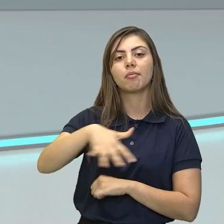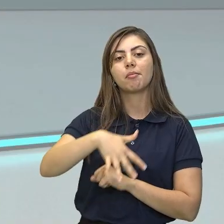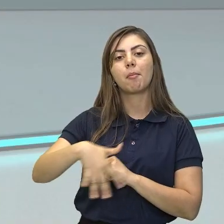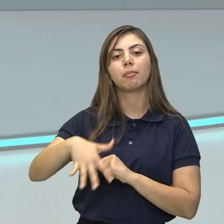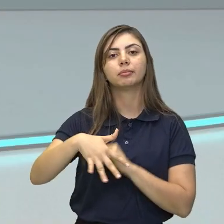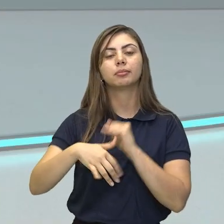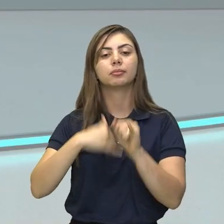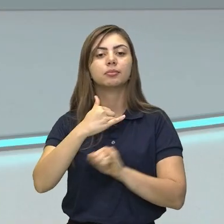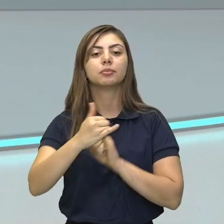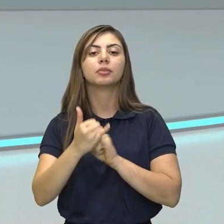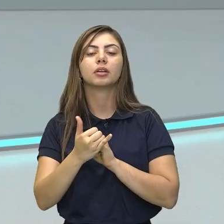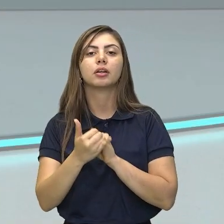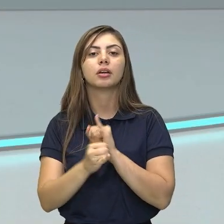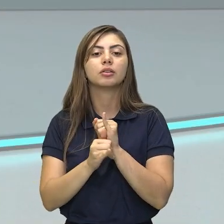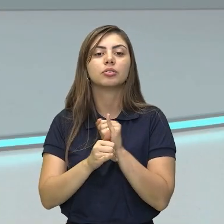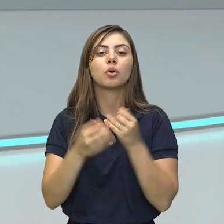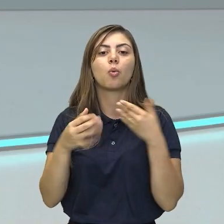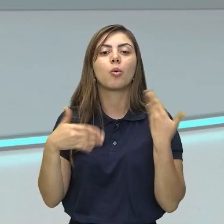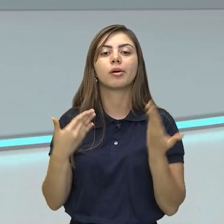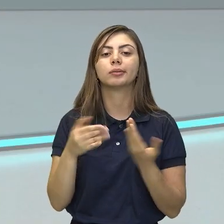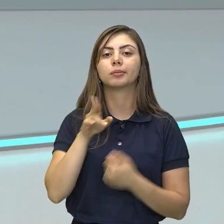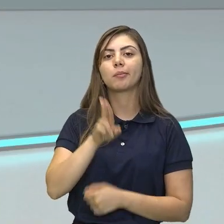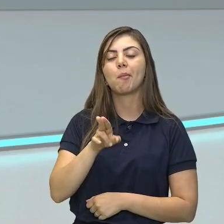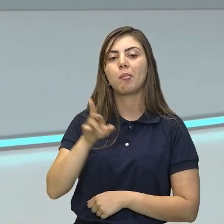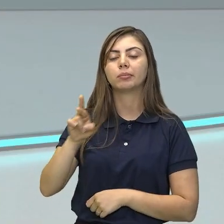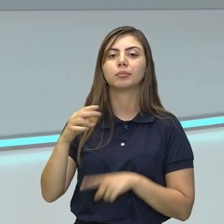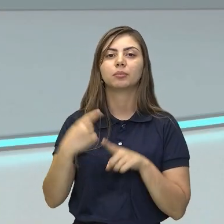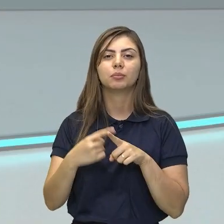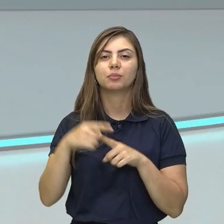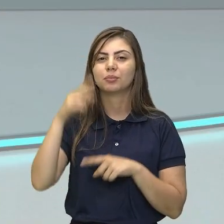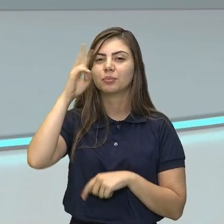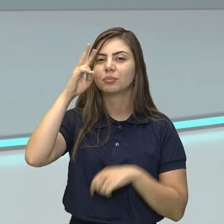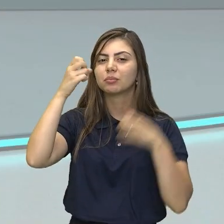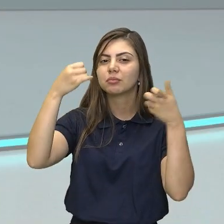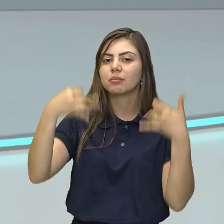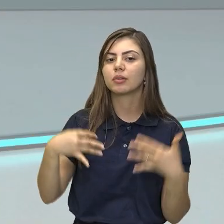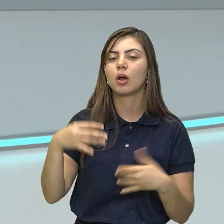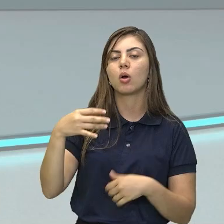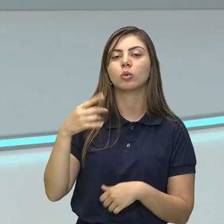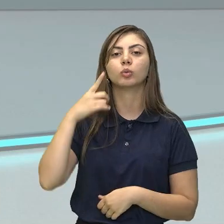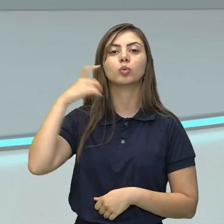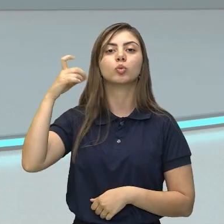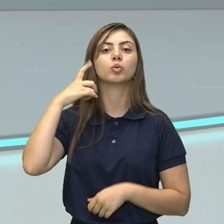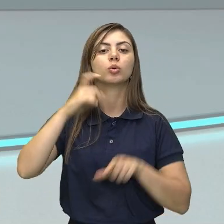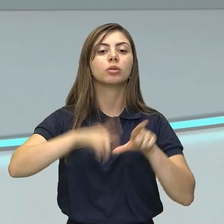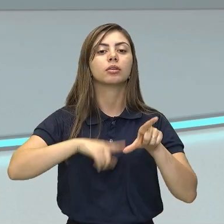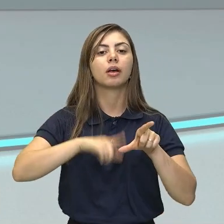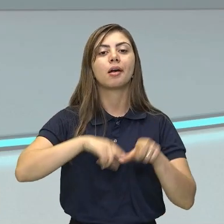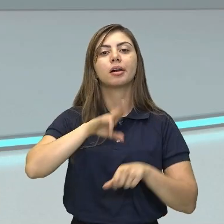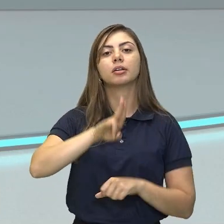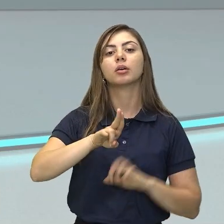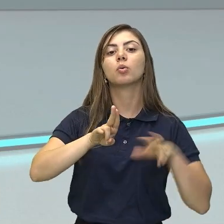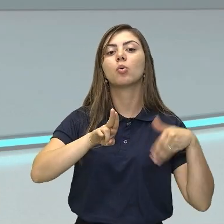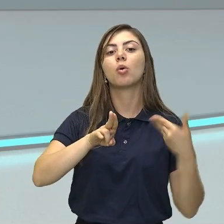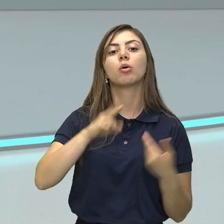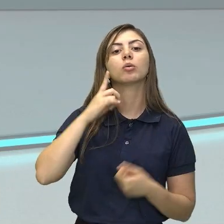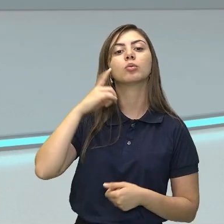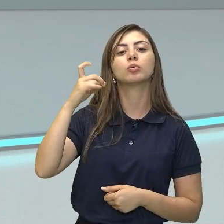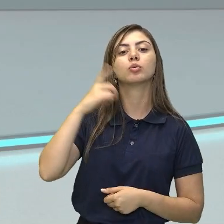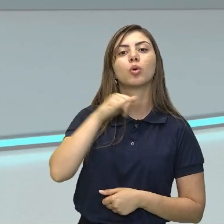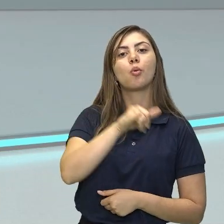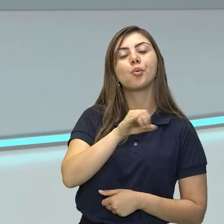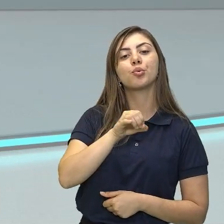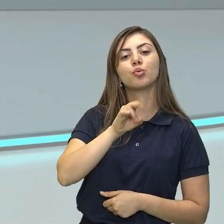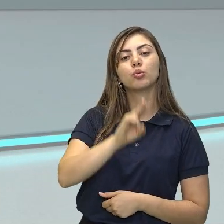o R, porque o som da letrinha U é you e o som da letrinha R é R. Então,